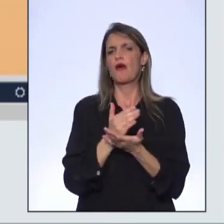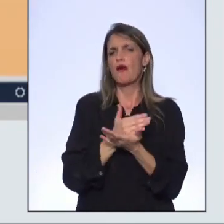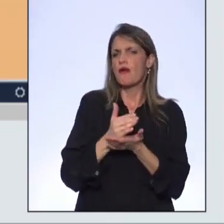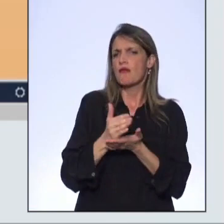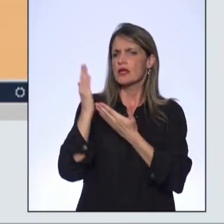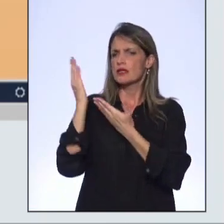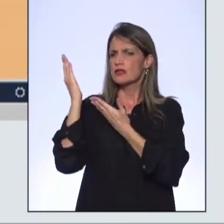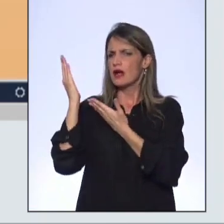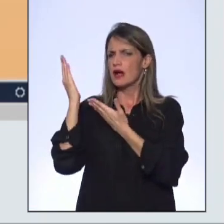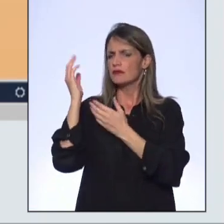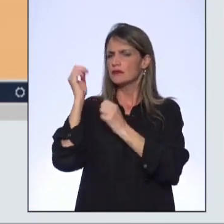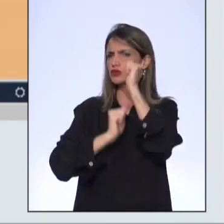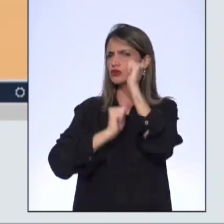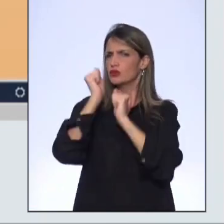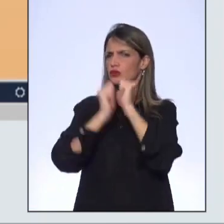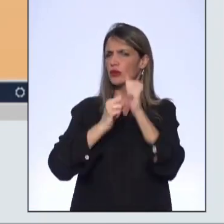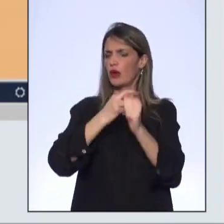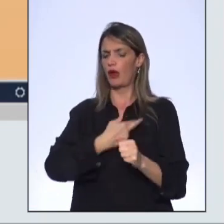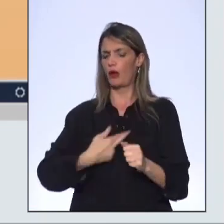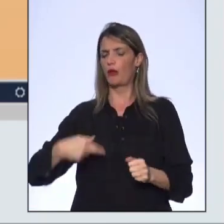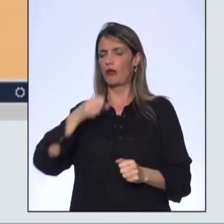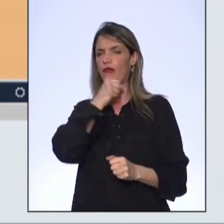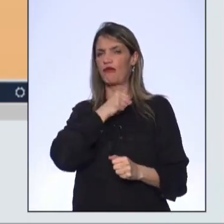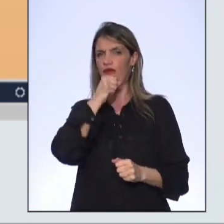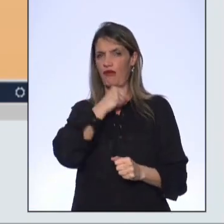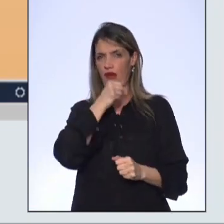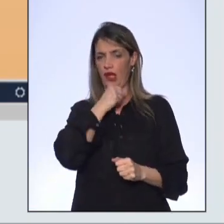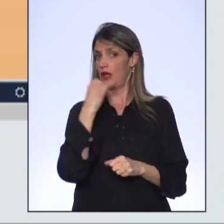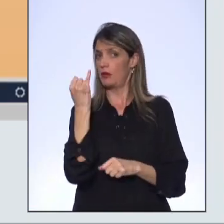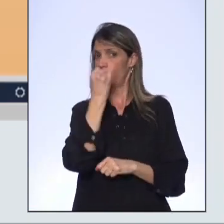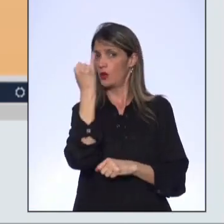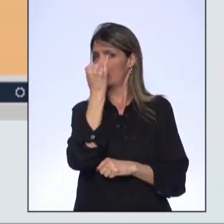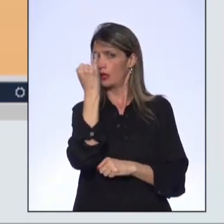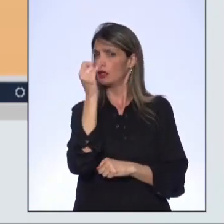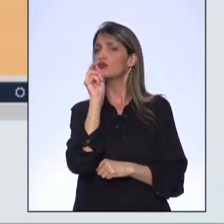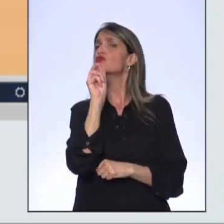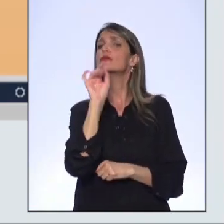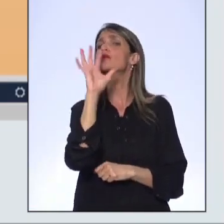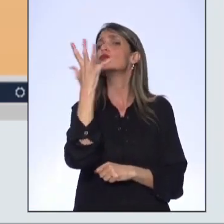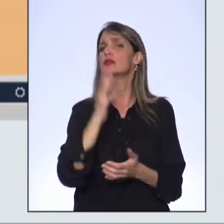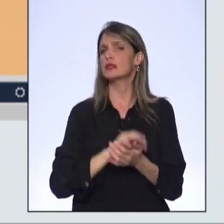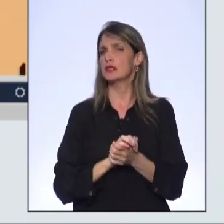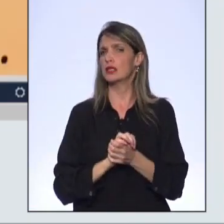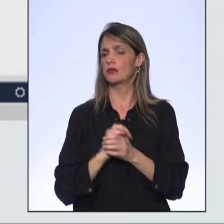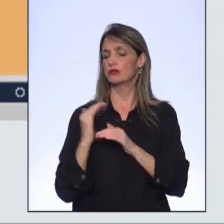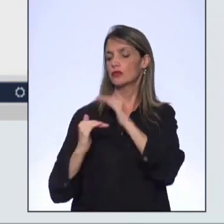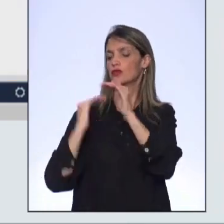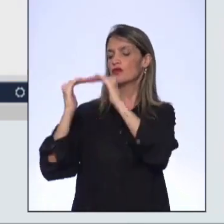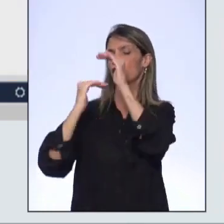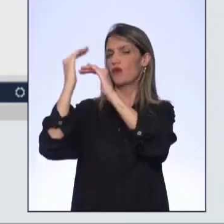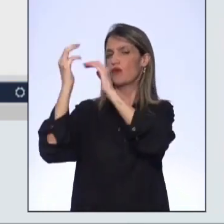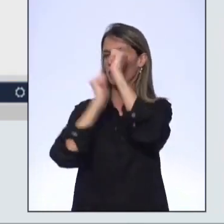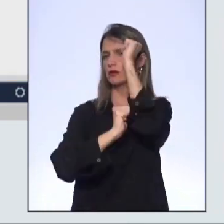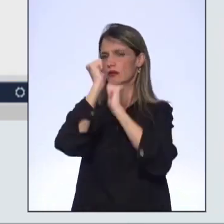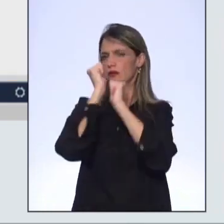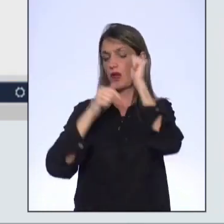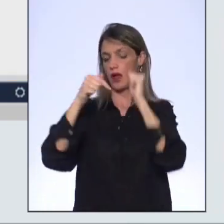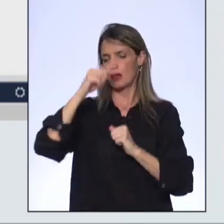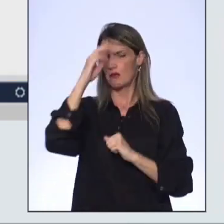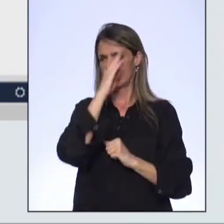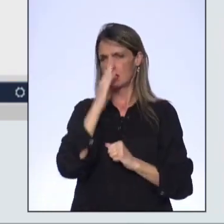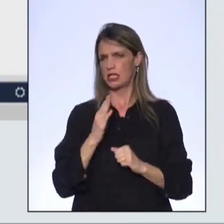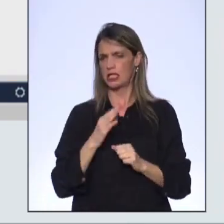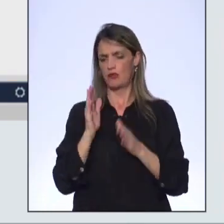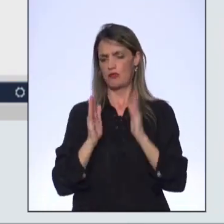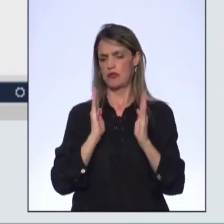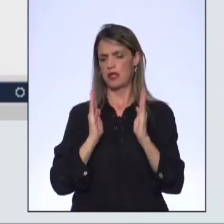da industrialização na República Velha. Um importante fator que contribuiu para o desenvolvimento do setor industrial brasileiro durante a